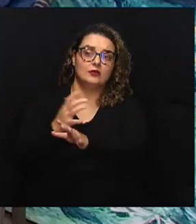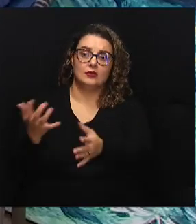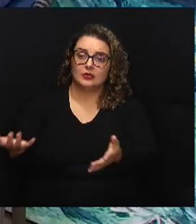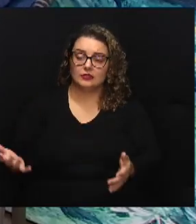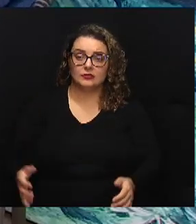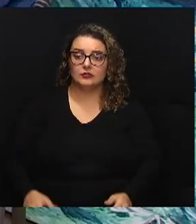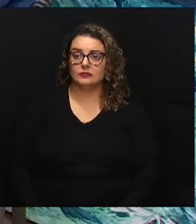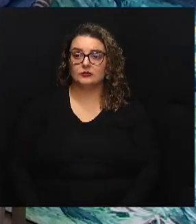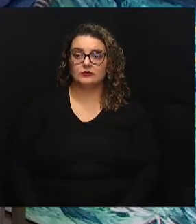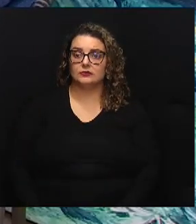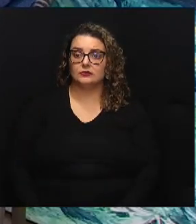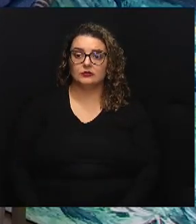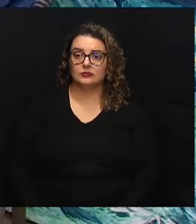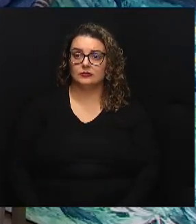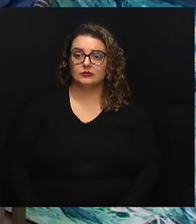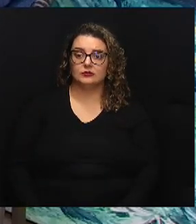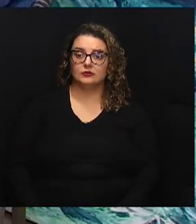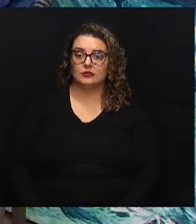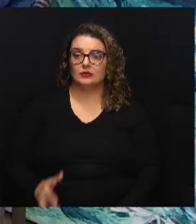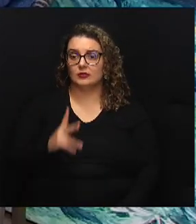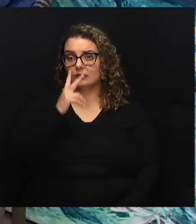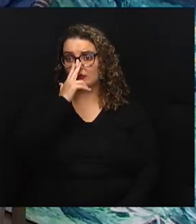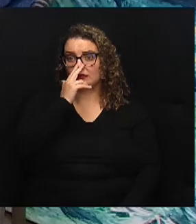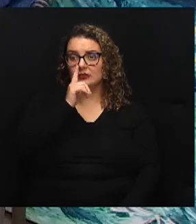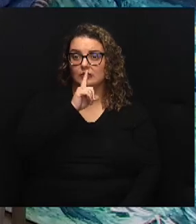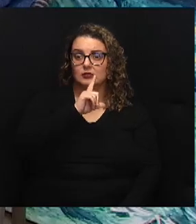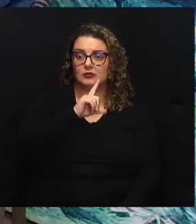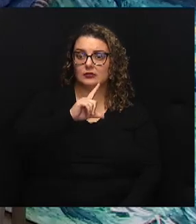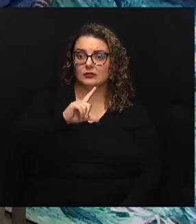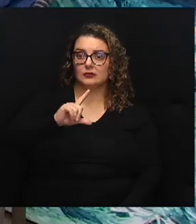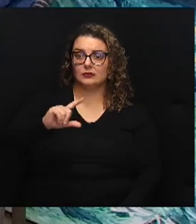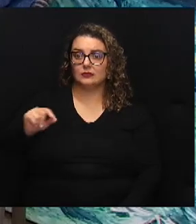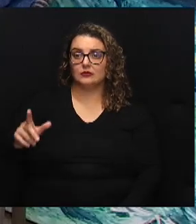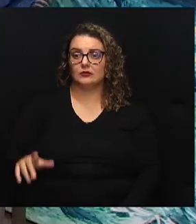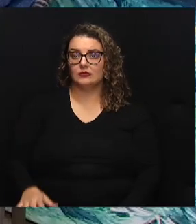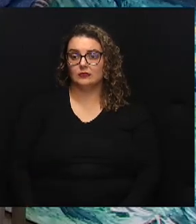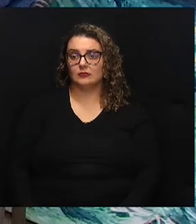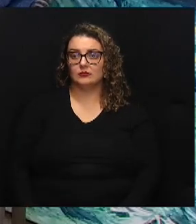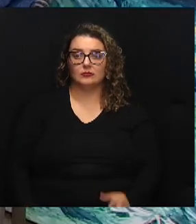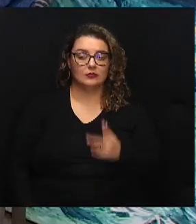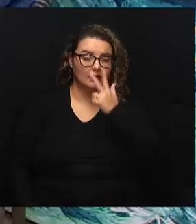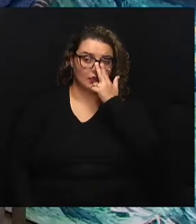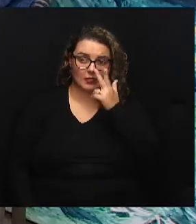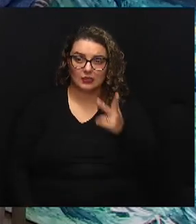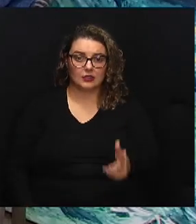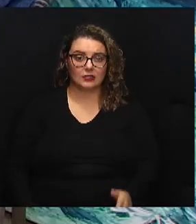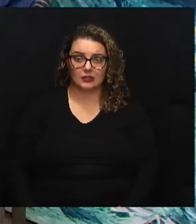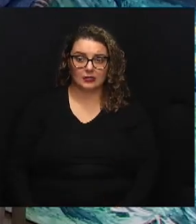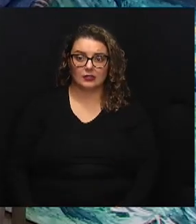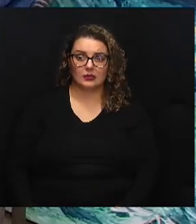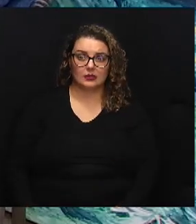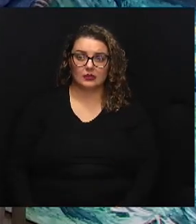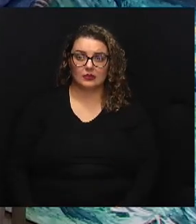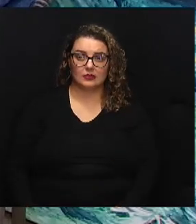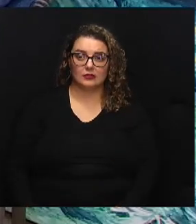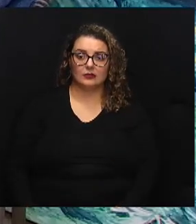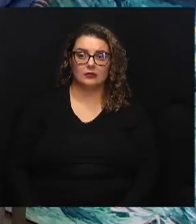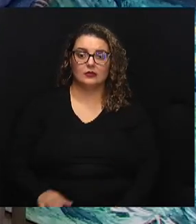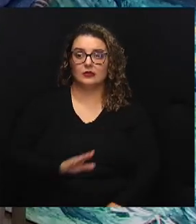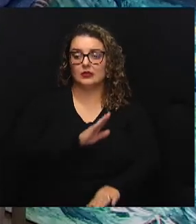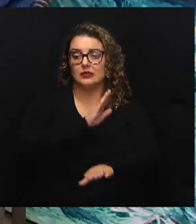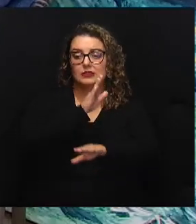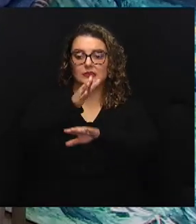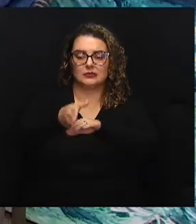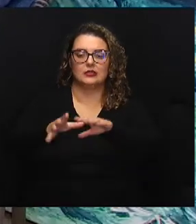e vão, parece que eles vão, dali eles não se evadem da noite, eles penetram na